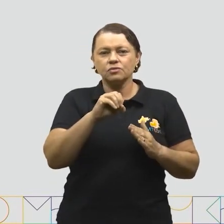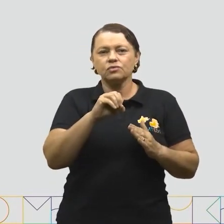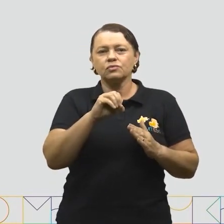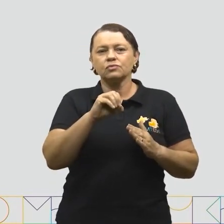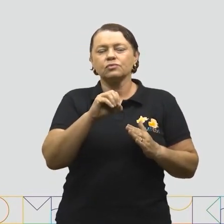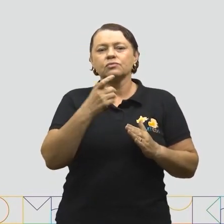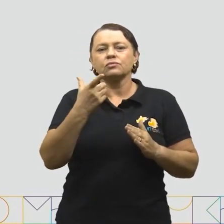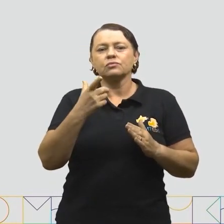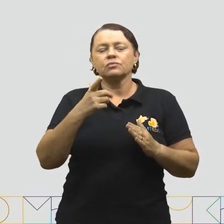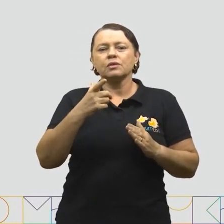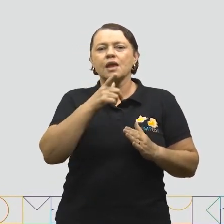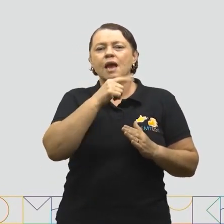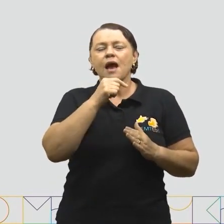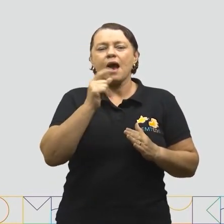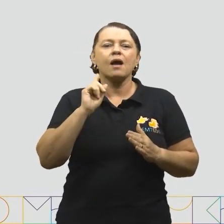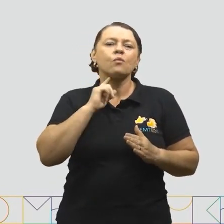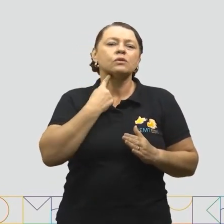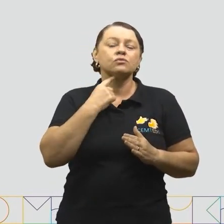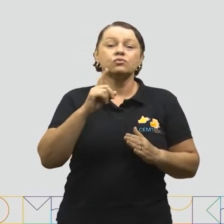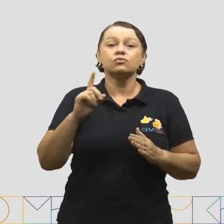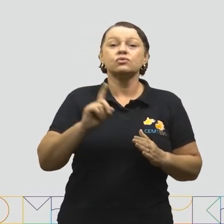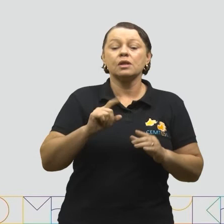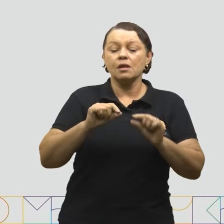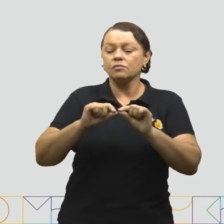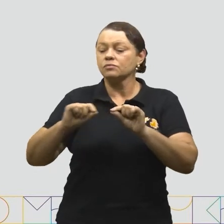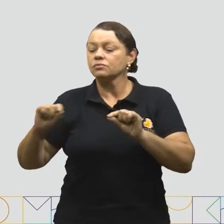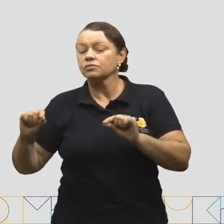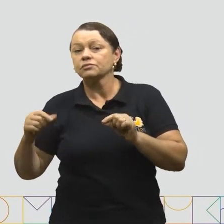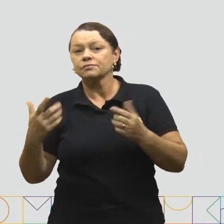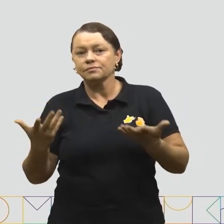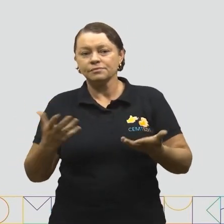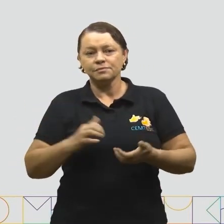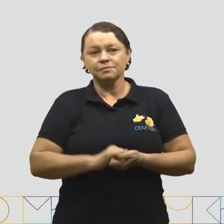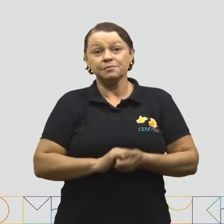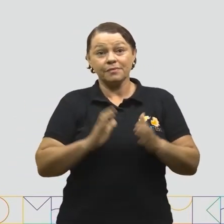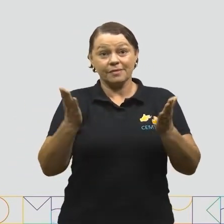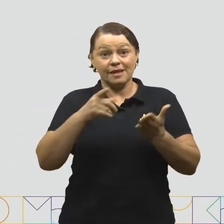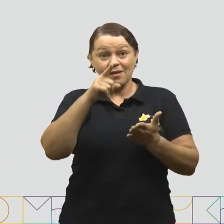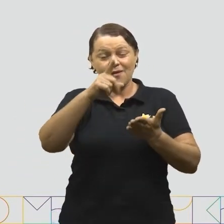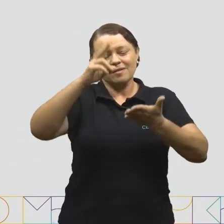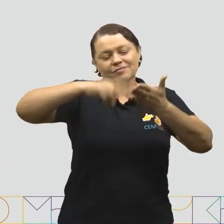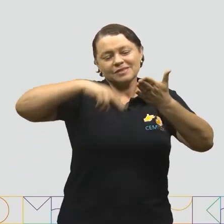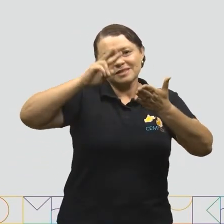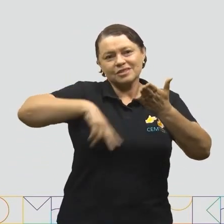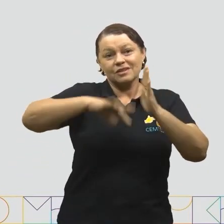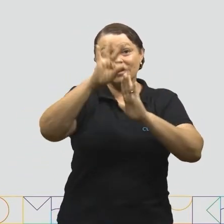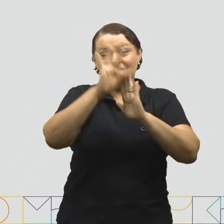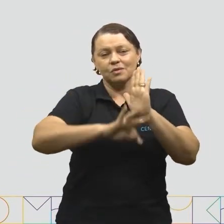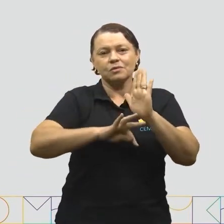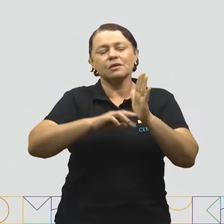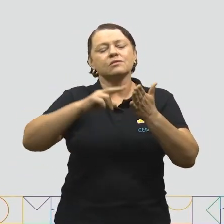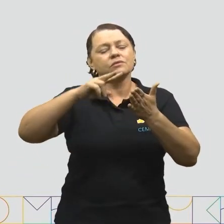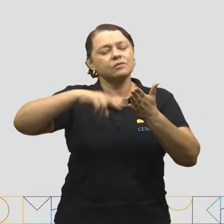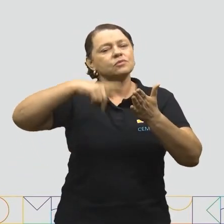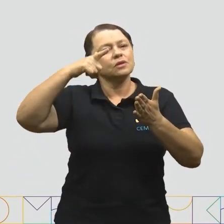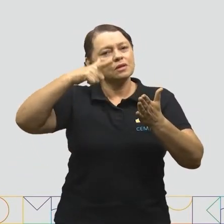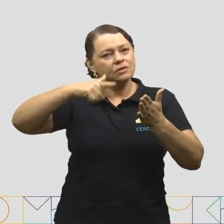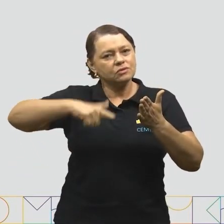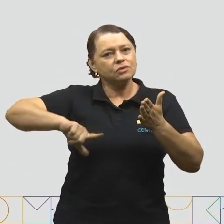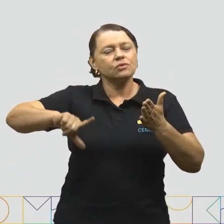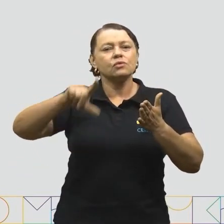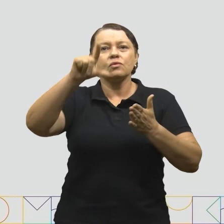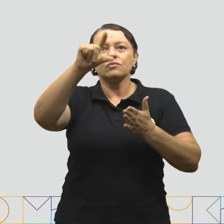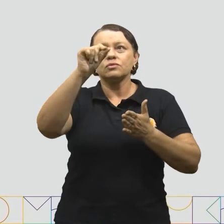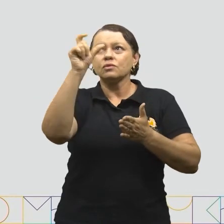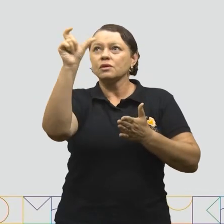não espaço. Muito bem, agora que você já leu comigo o texto, vamos ler novamente, preenchendo as